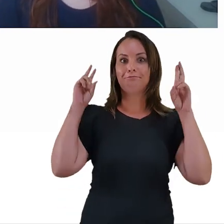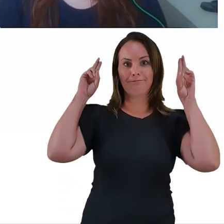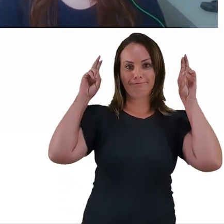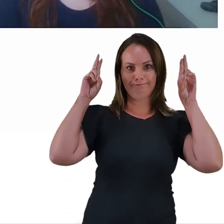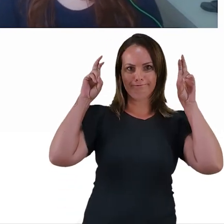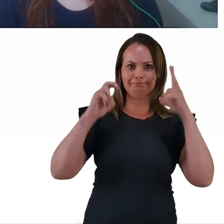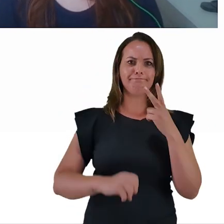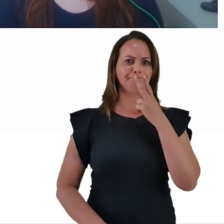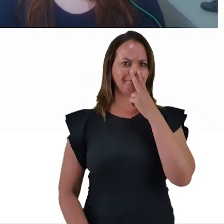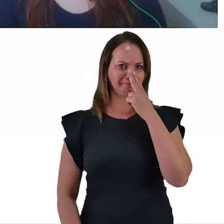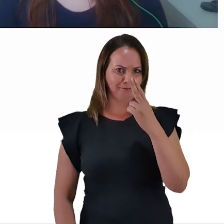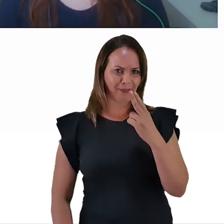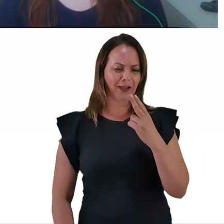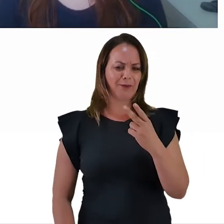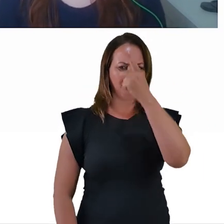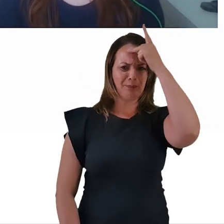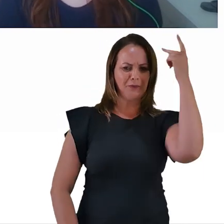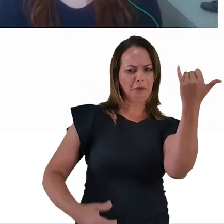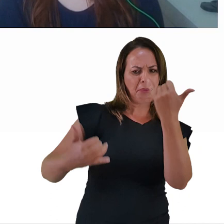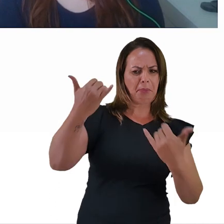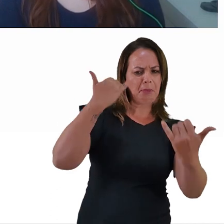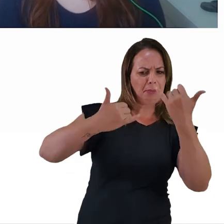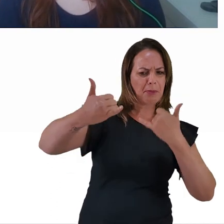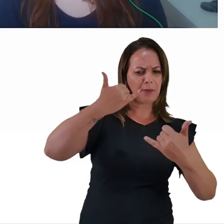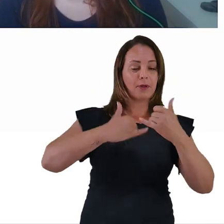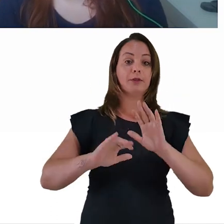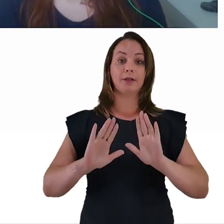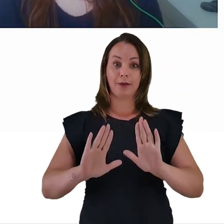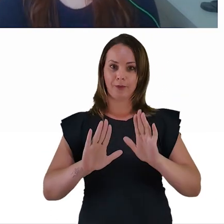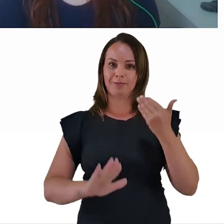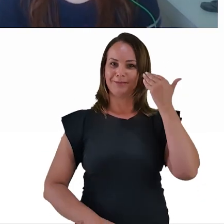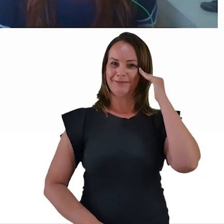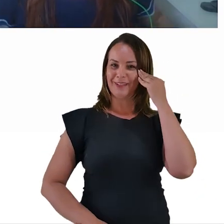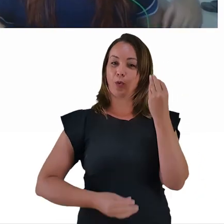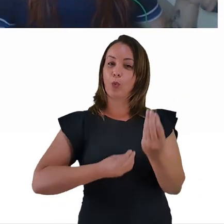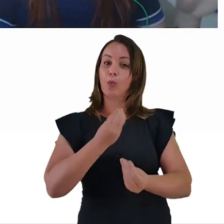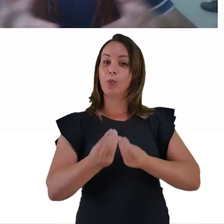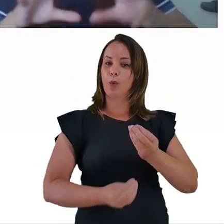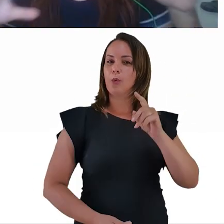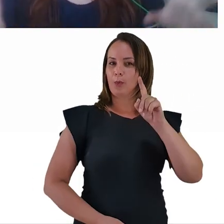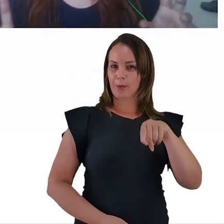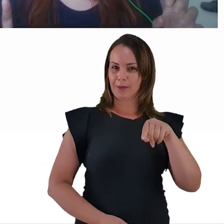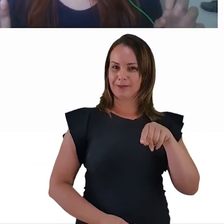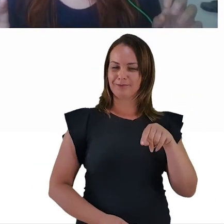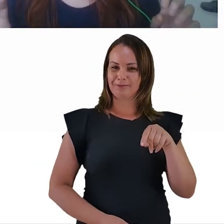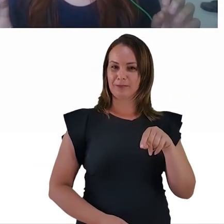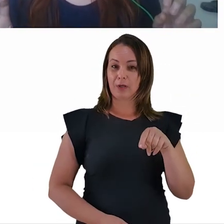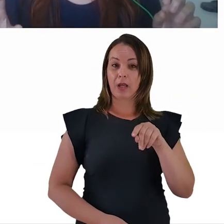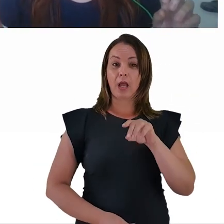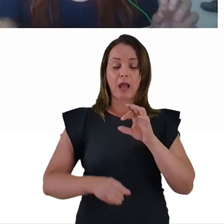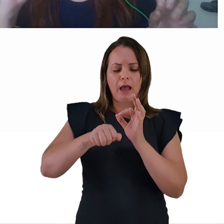ela é muito comentada por aí. Então, vamos entender como é que isso funciona. Vamos entender que cada célula do